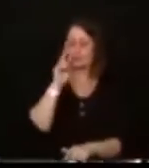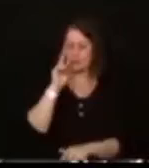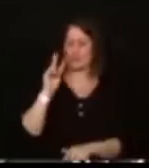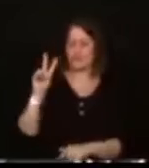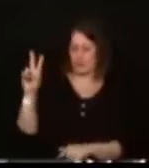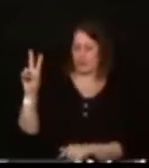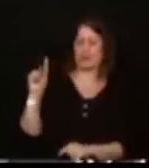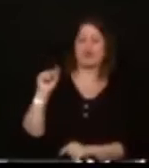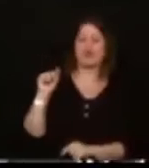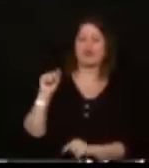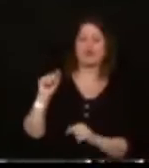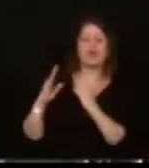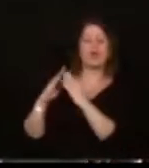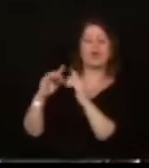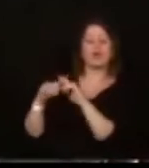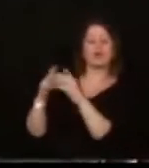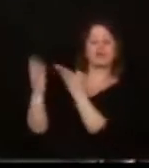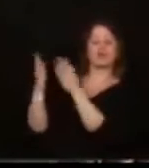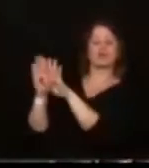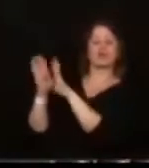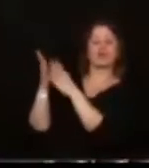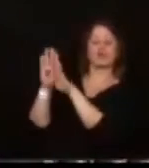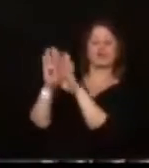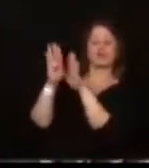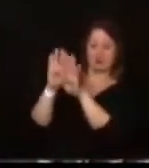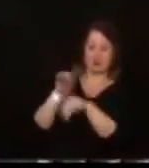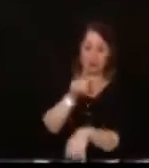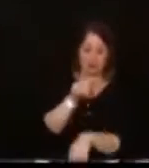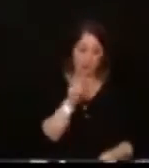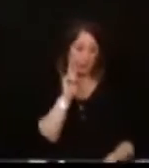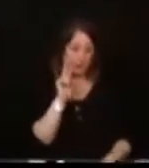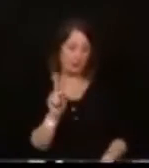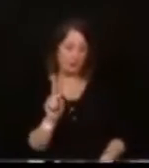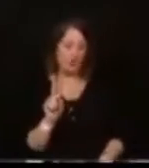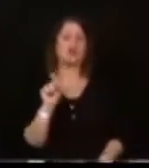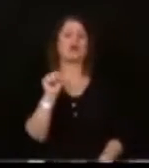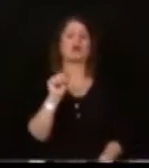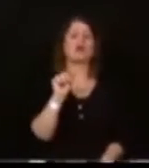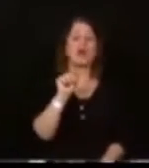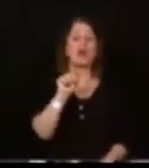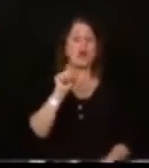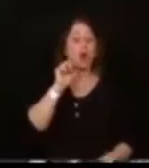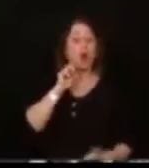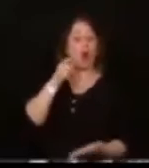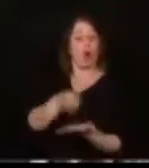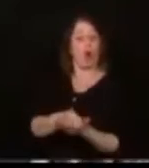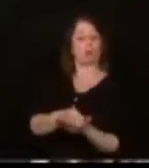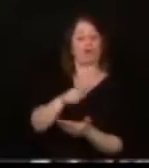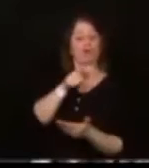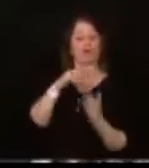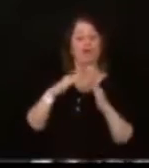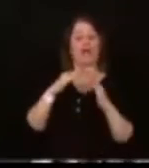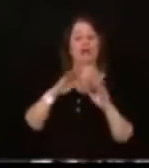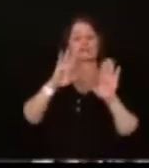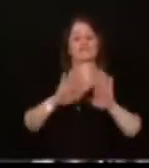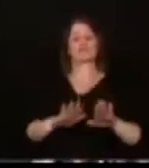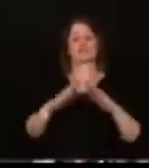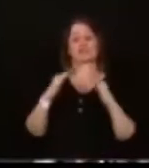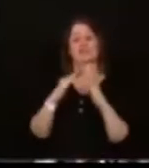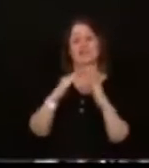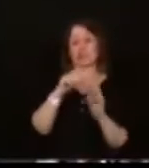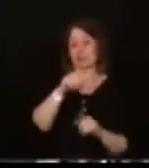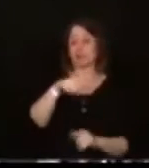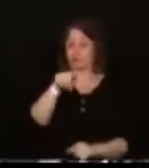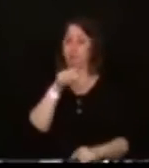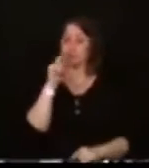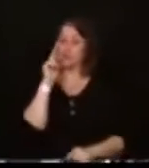quem fechou igrejas pelo Brasil? Quem obrigou a vocês a ficar em casa?